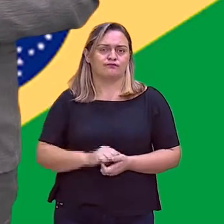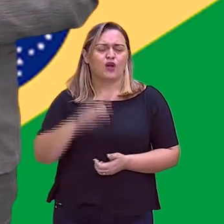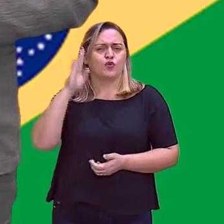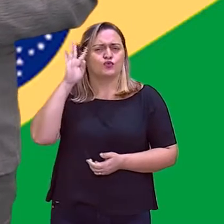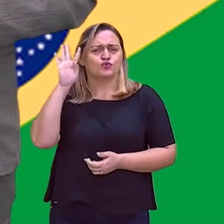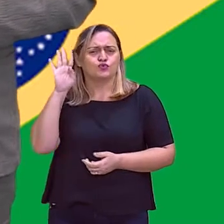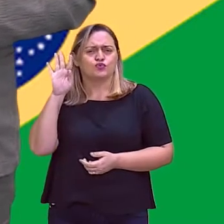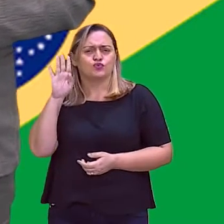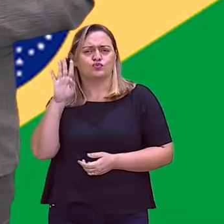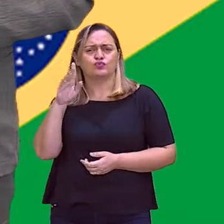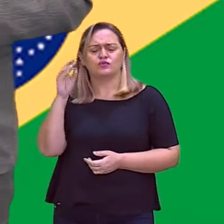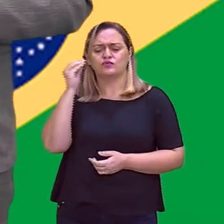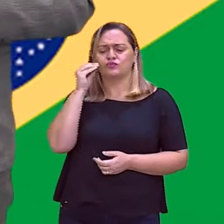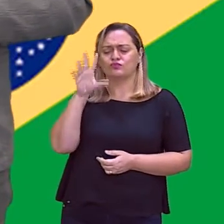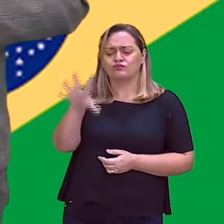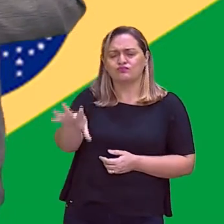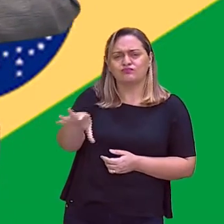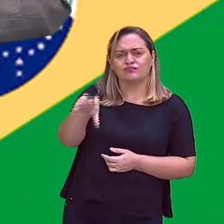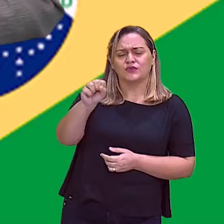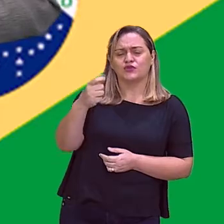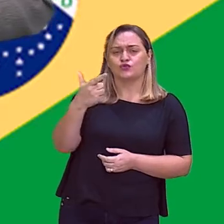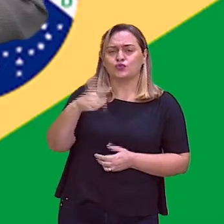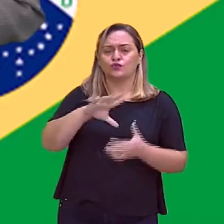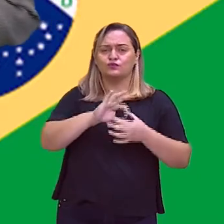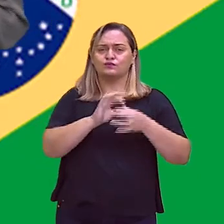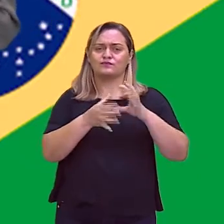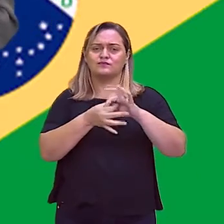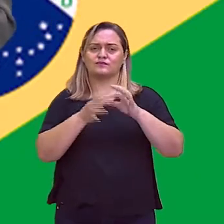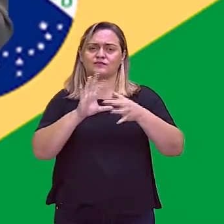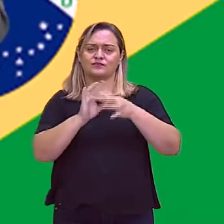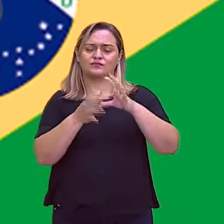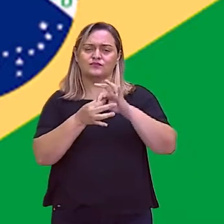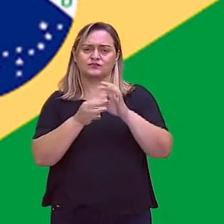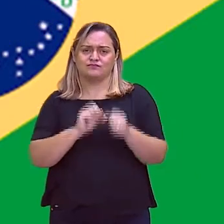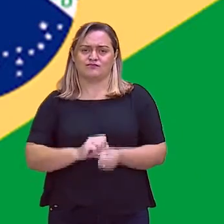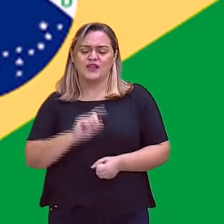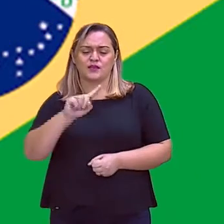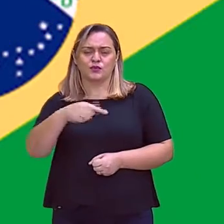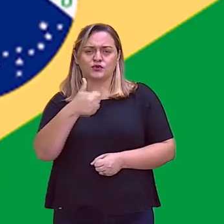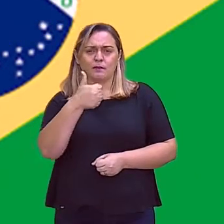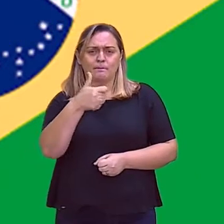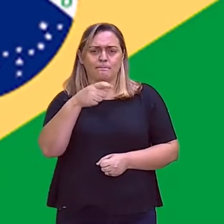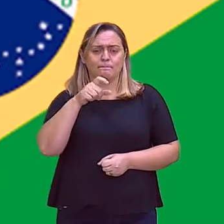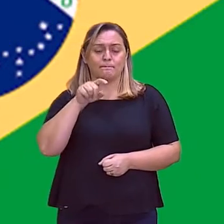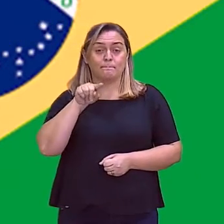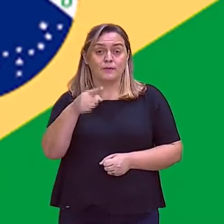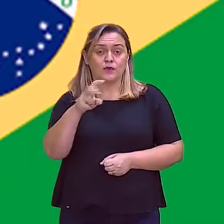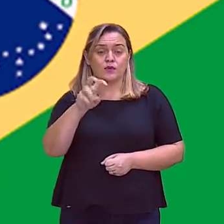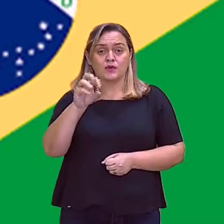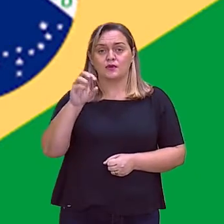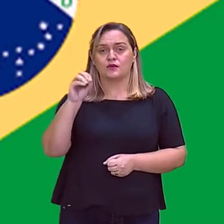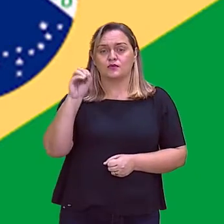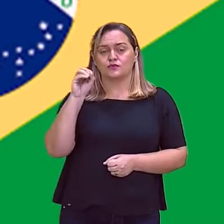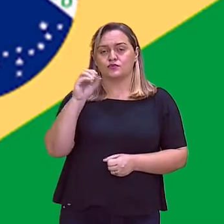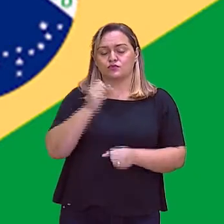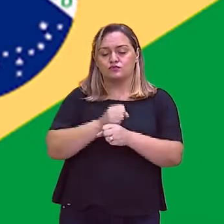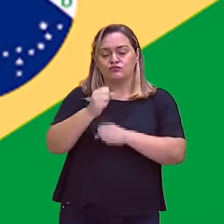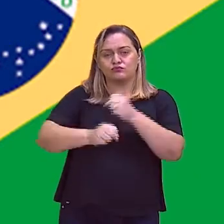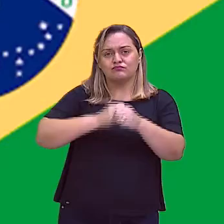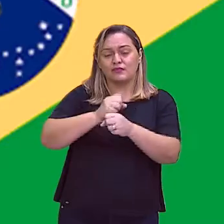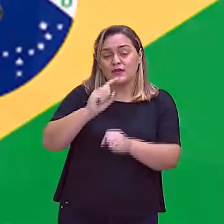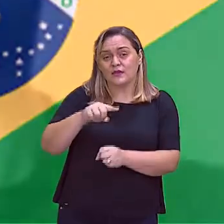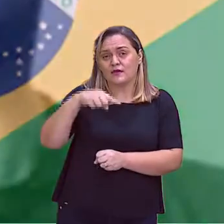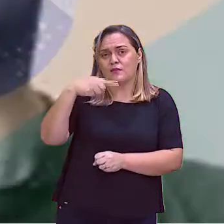foram necessários cerca de 1.500 anos para que alguém tivesse a ideia de resgatar uma